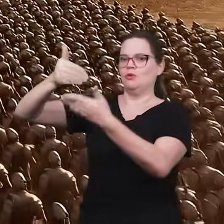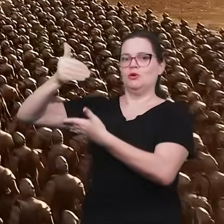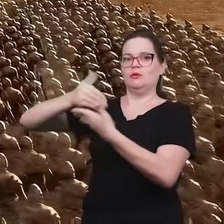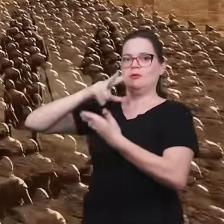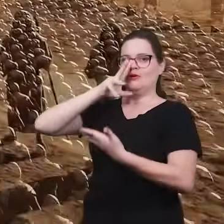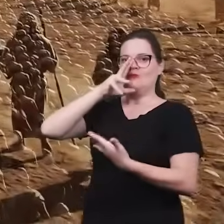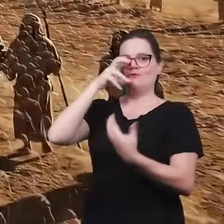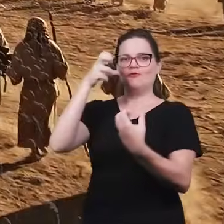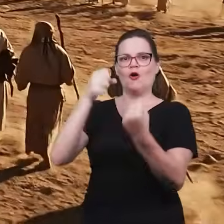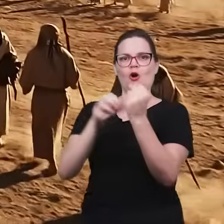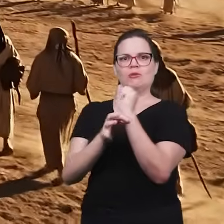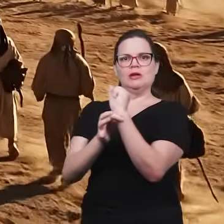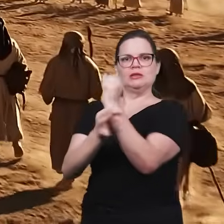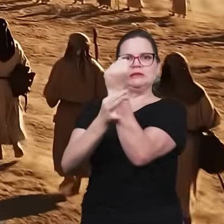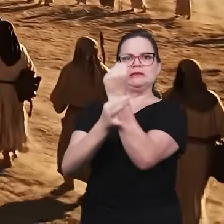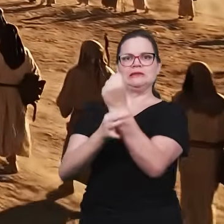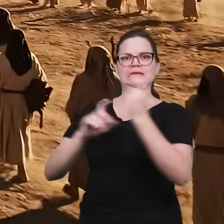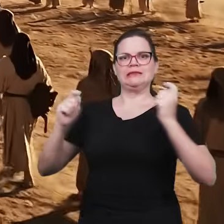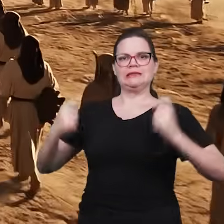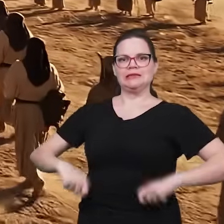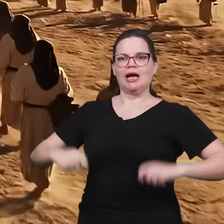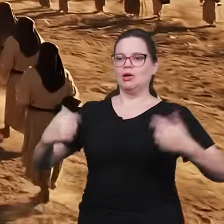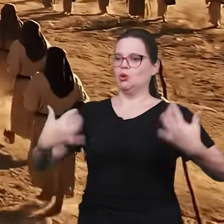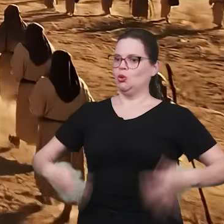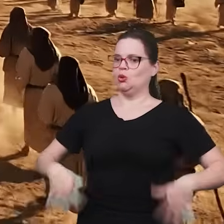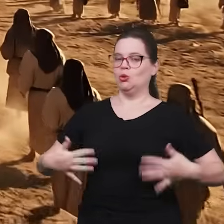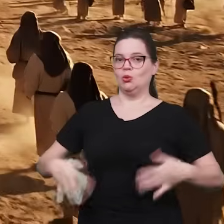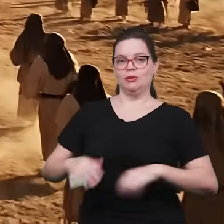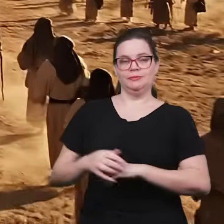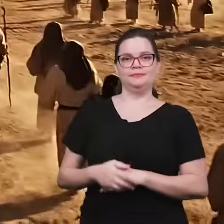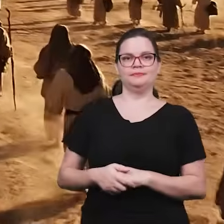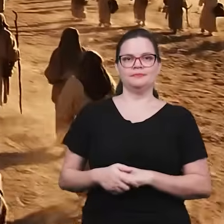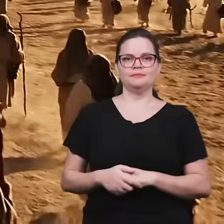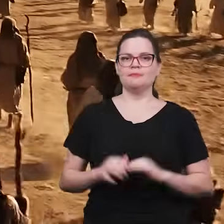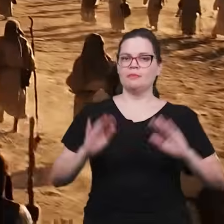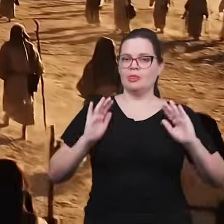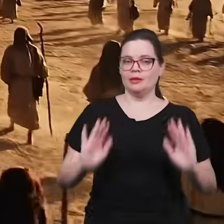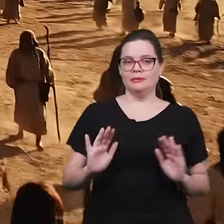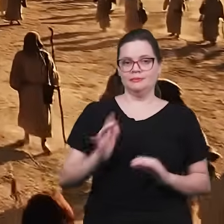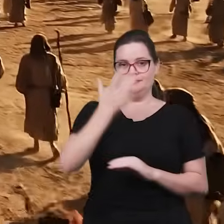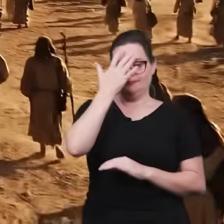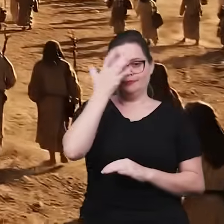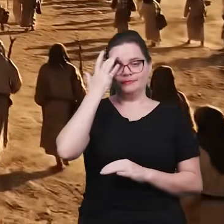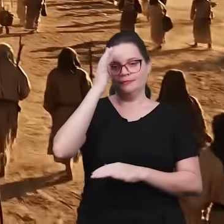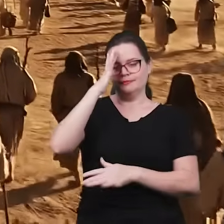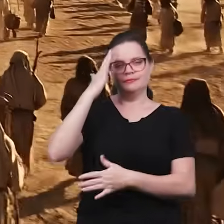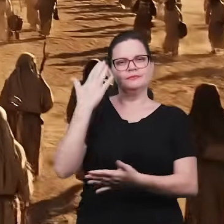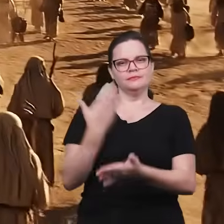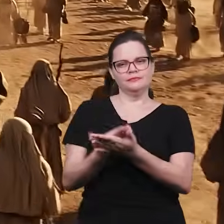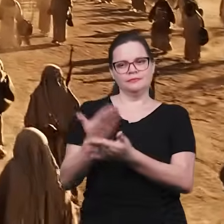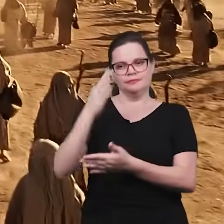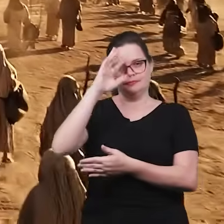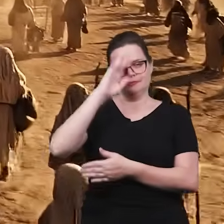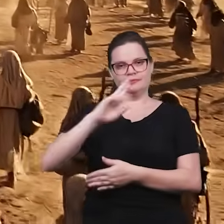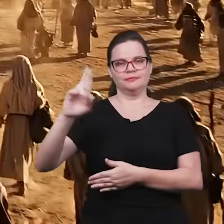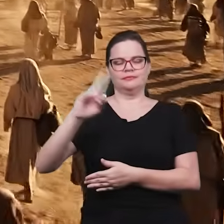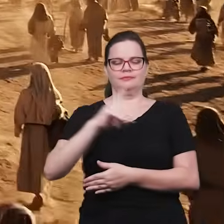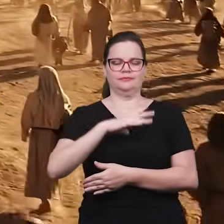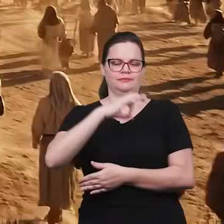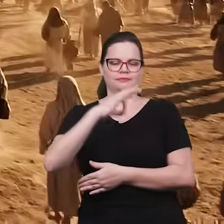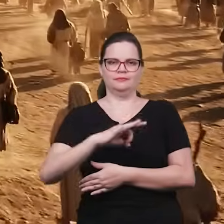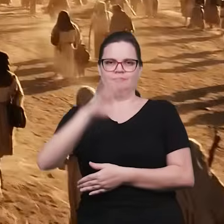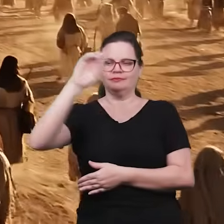Jericó. A grande marca da vitória na vida daqueles que confiam no Senhor é a certeza de que